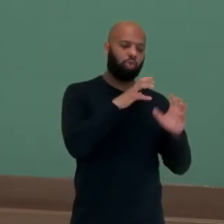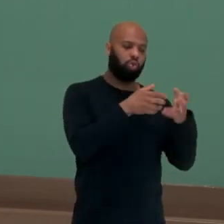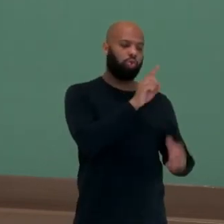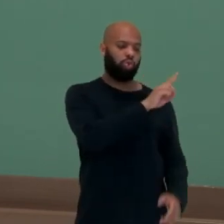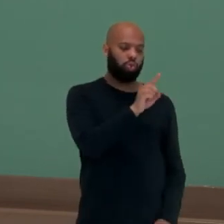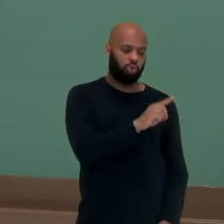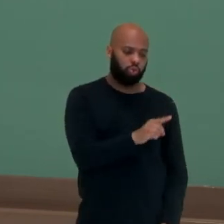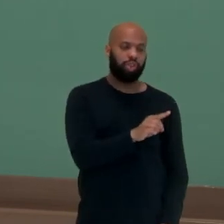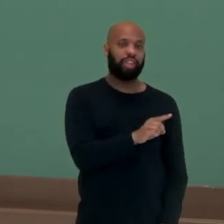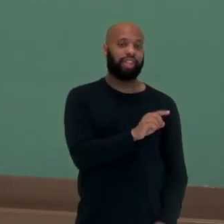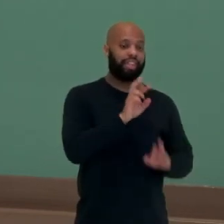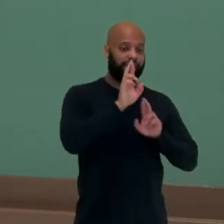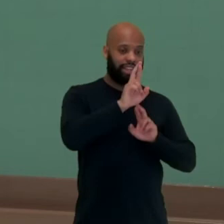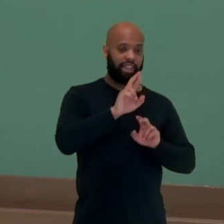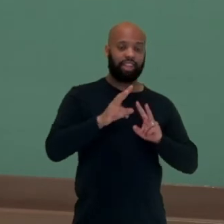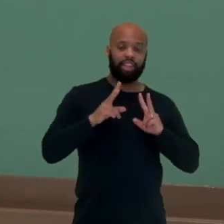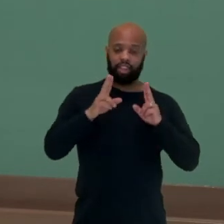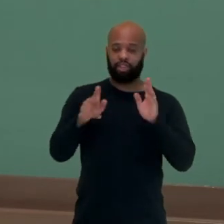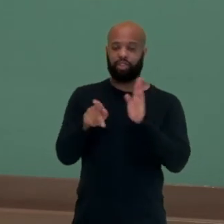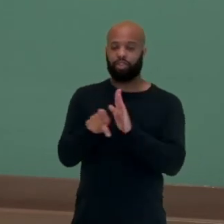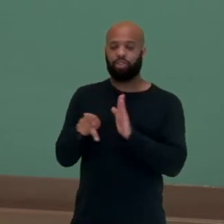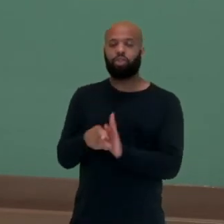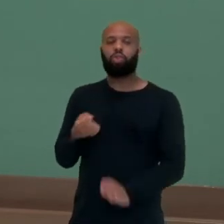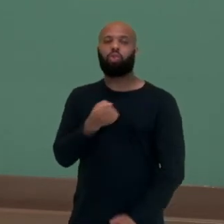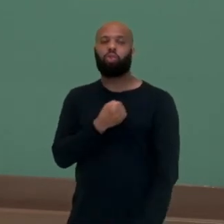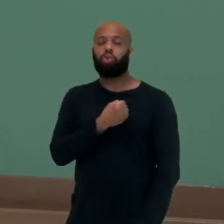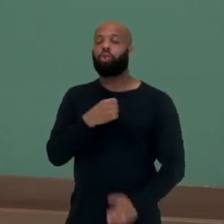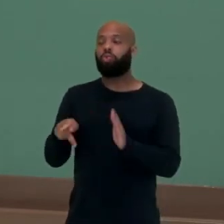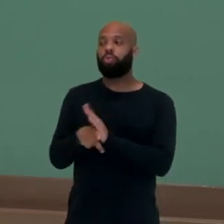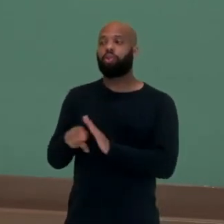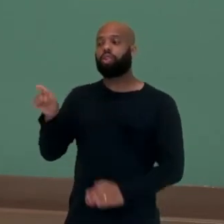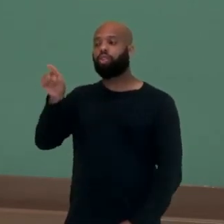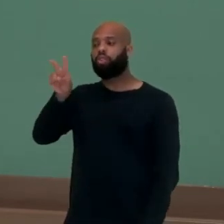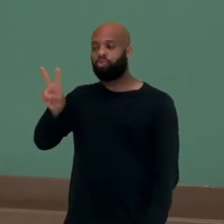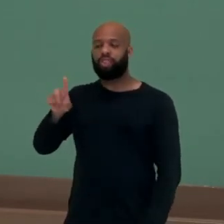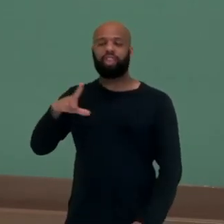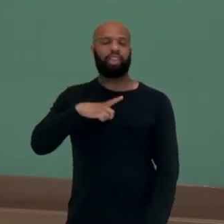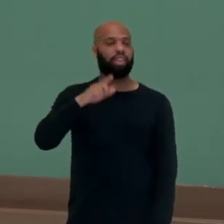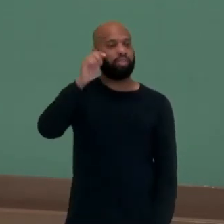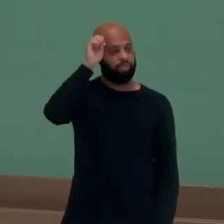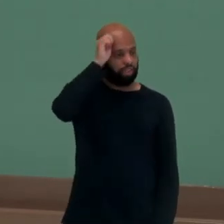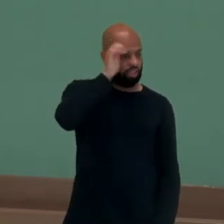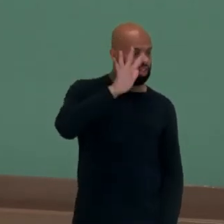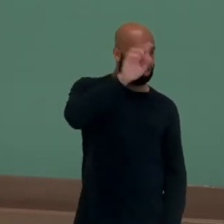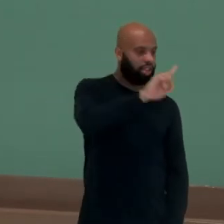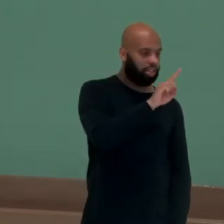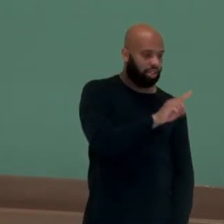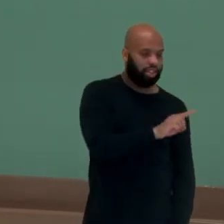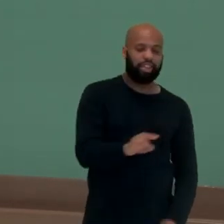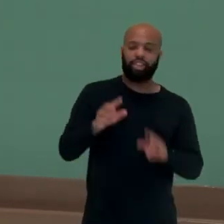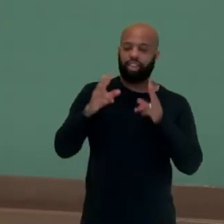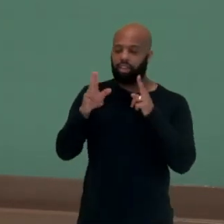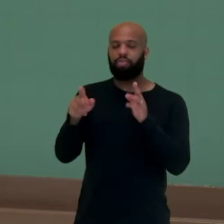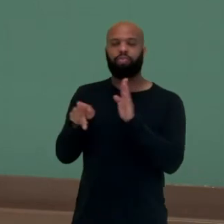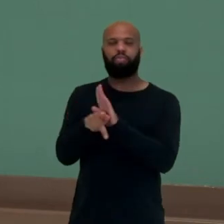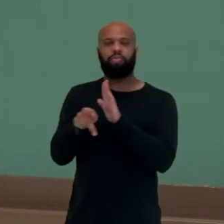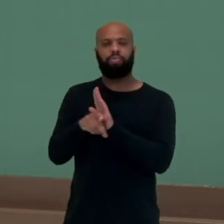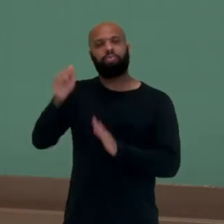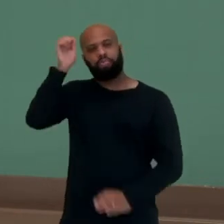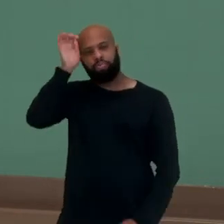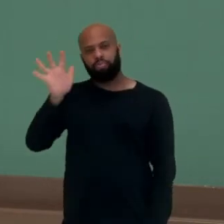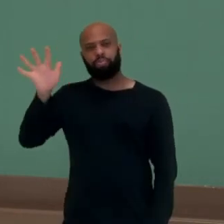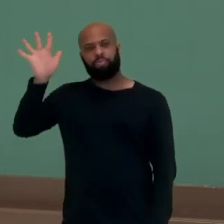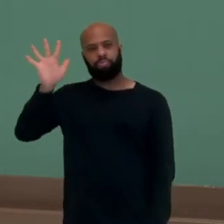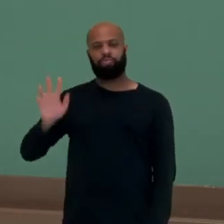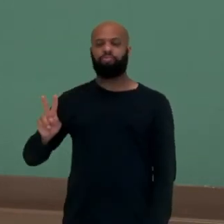Z tem que ser igual à parte real do V e a parte imaginária do Z tem que ser igual à parte